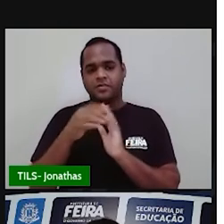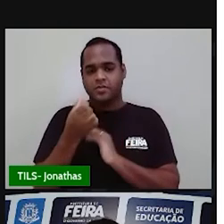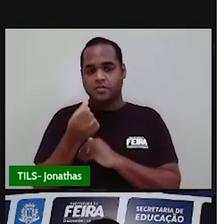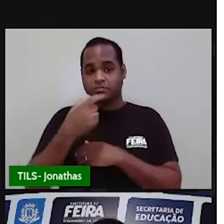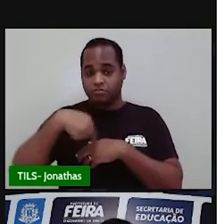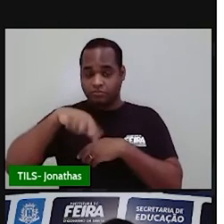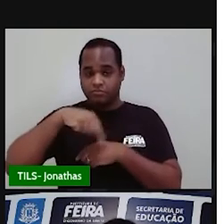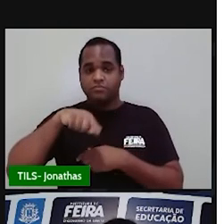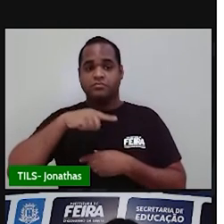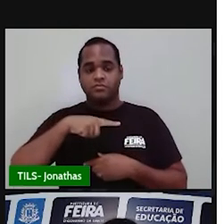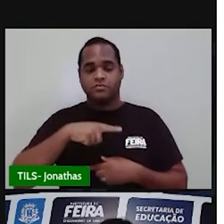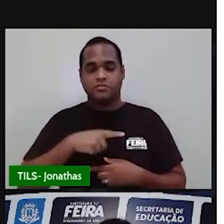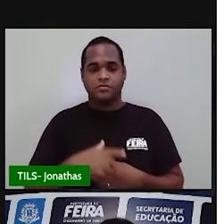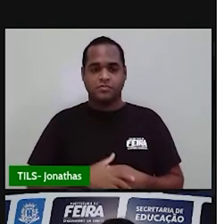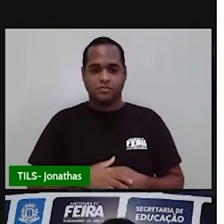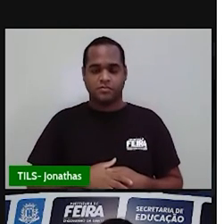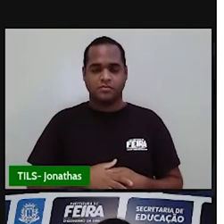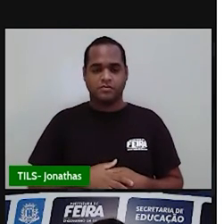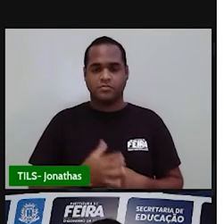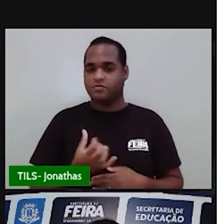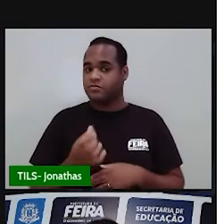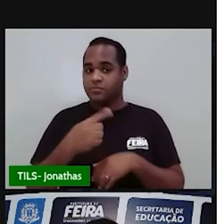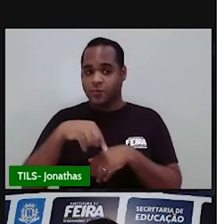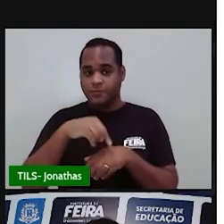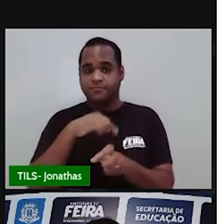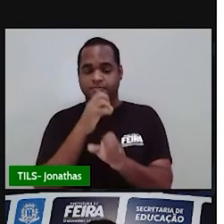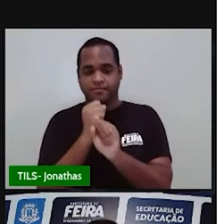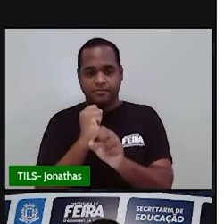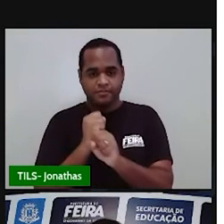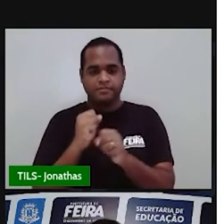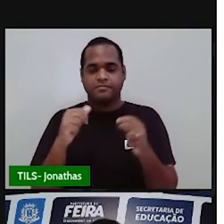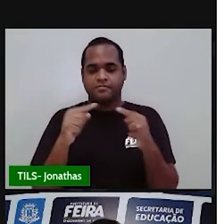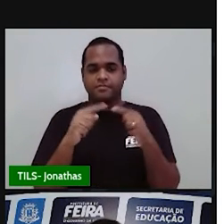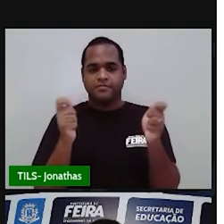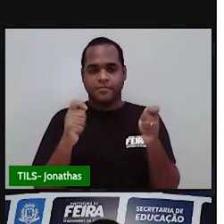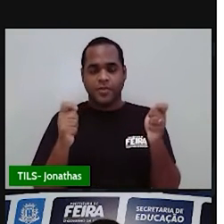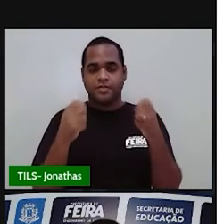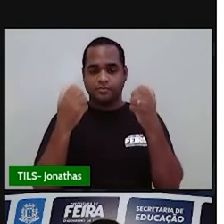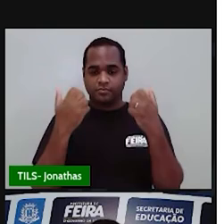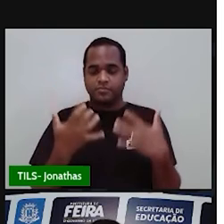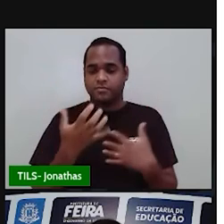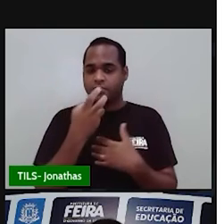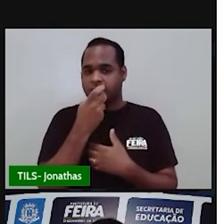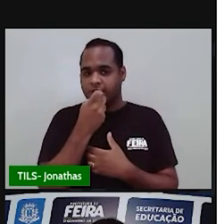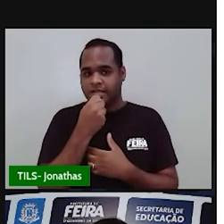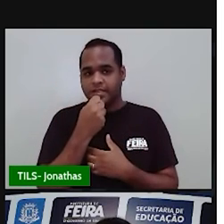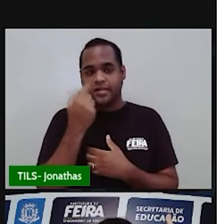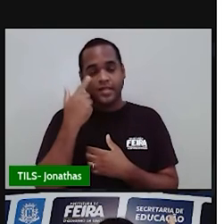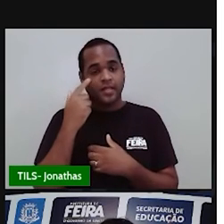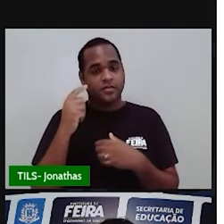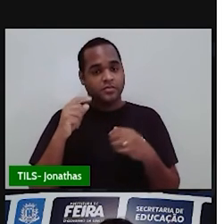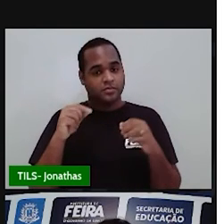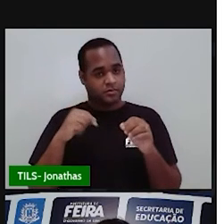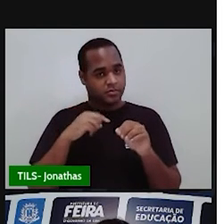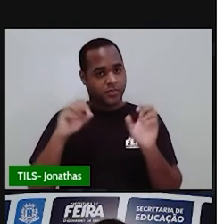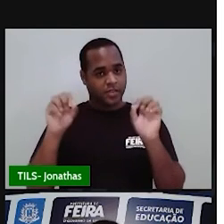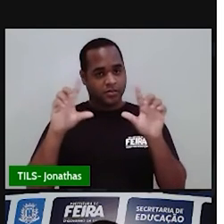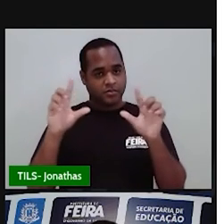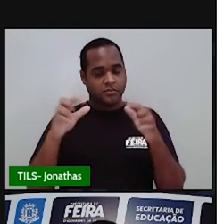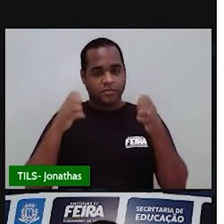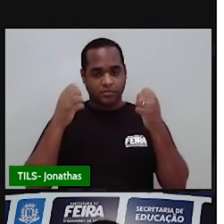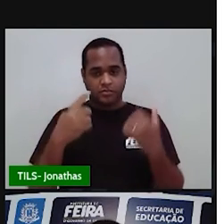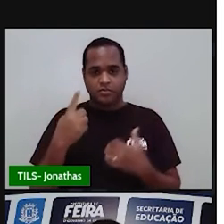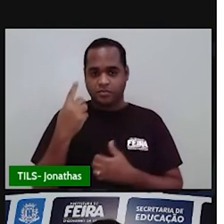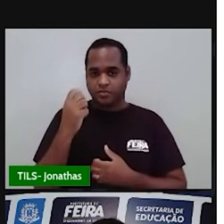horas. Então, para fazer o cálculo do consumo, eu vou pegar ali em laranja, como está aparecendo na sua tela, 18 watts